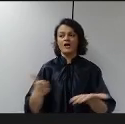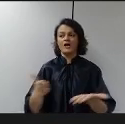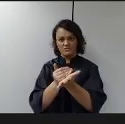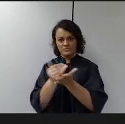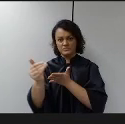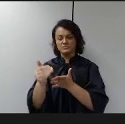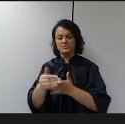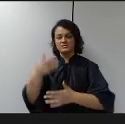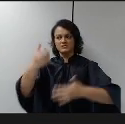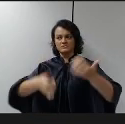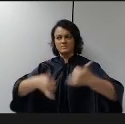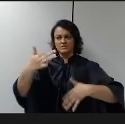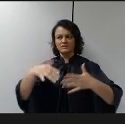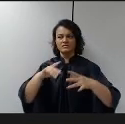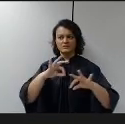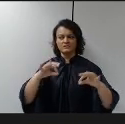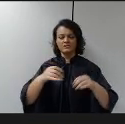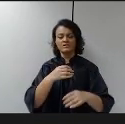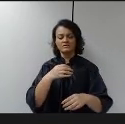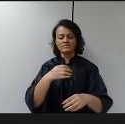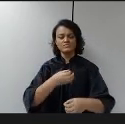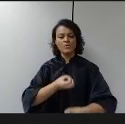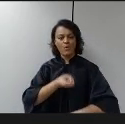convidando, em primeiro lugar,